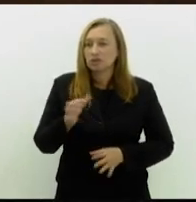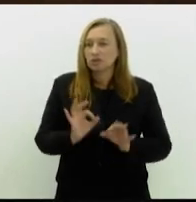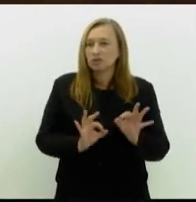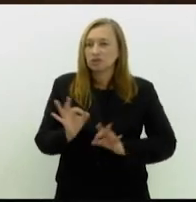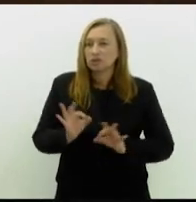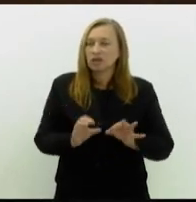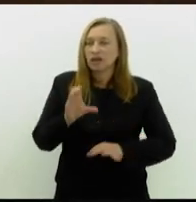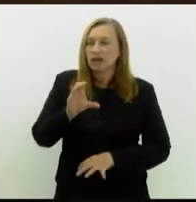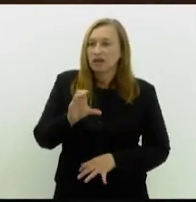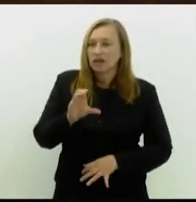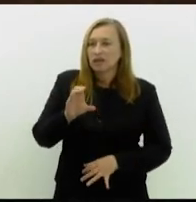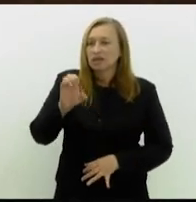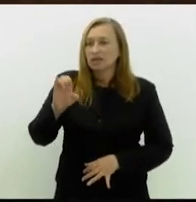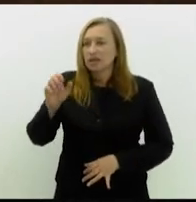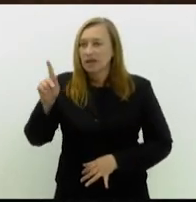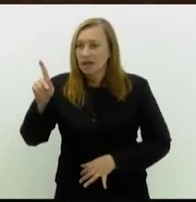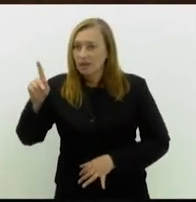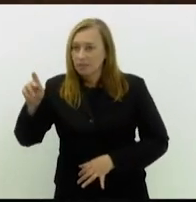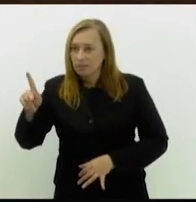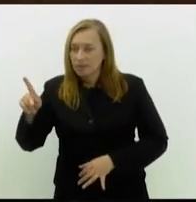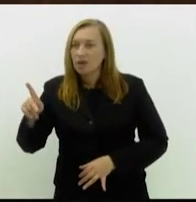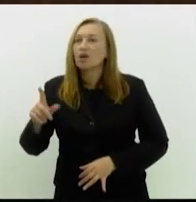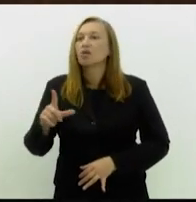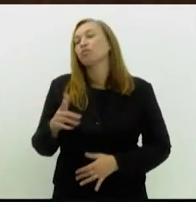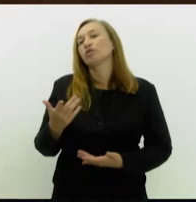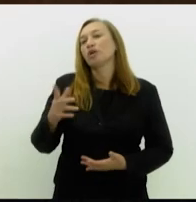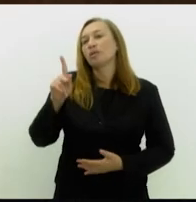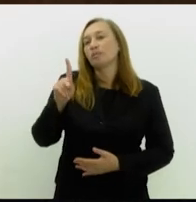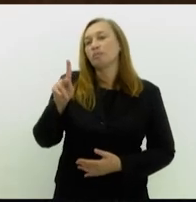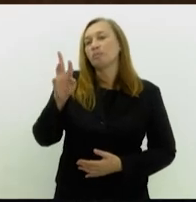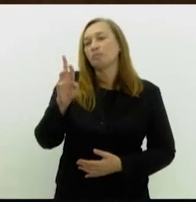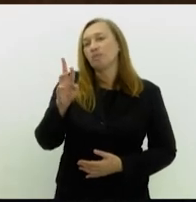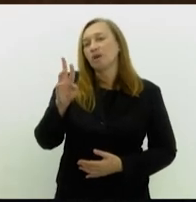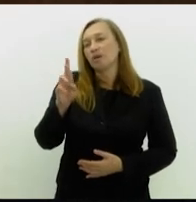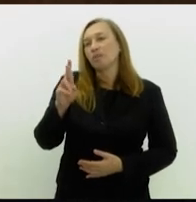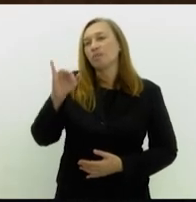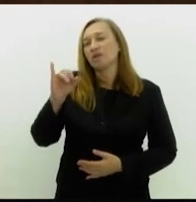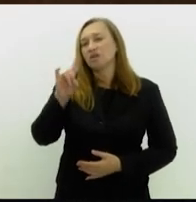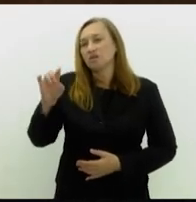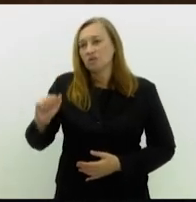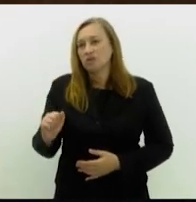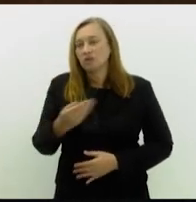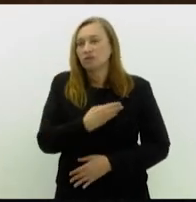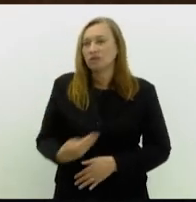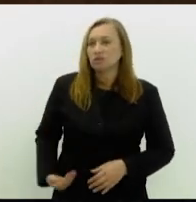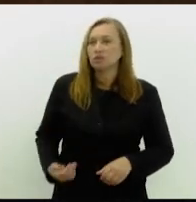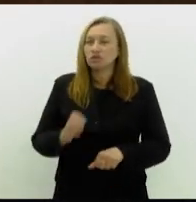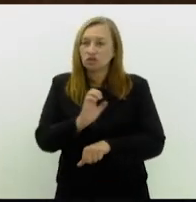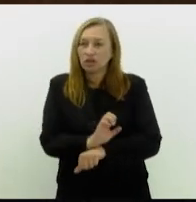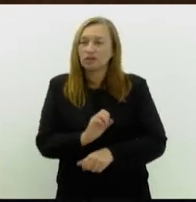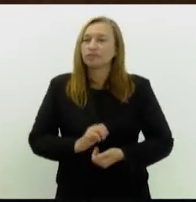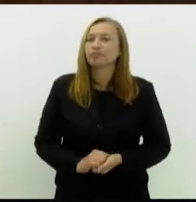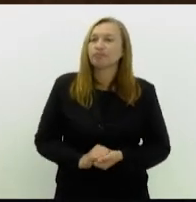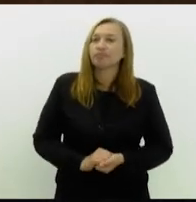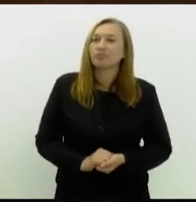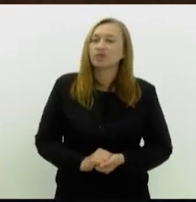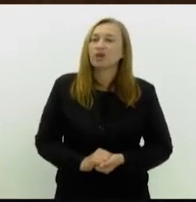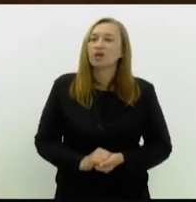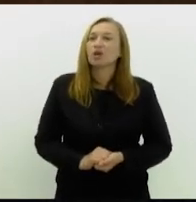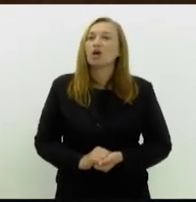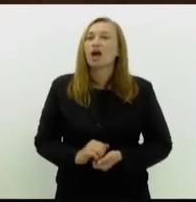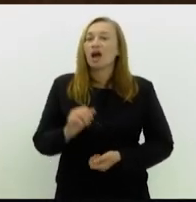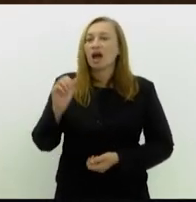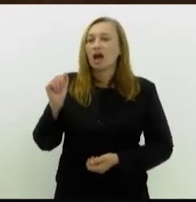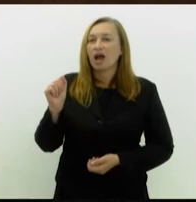ceps quando Brizola ainda era governador do Estado e Darc Ribeiro era secretário de educação o animador cultural era aquele que